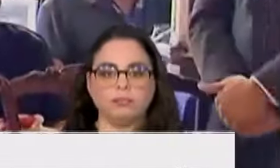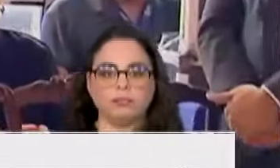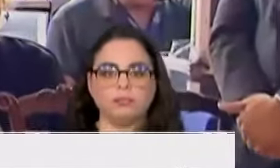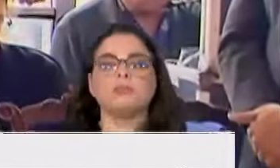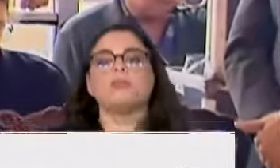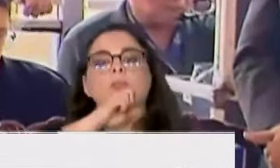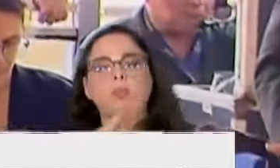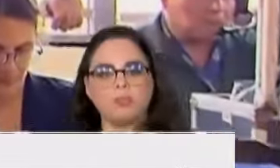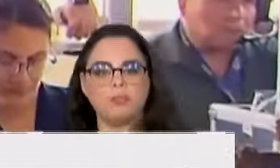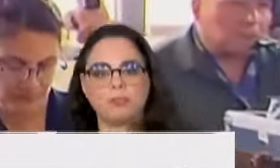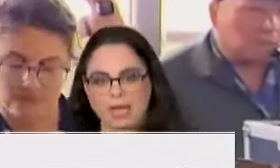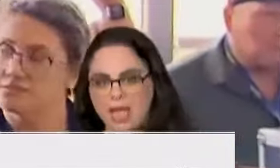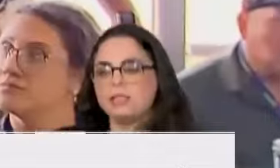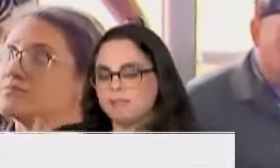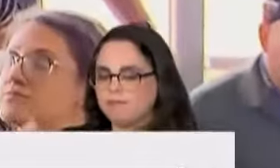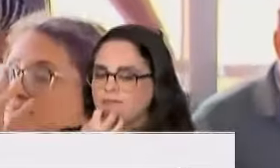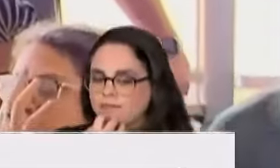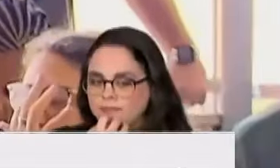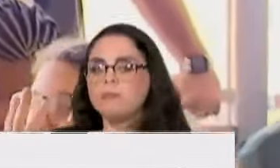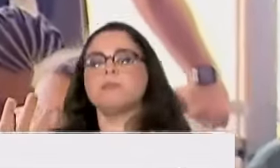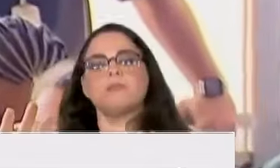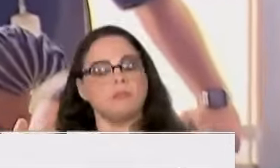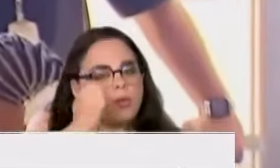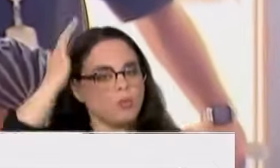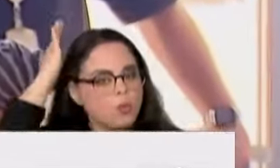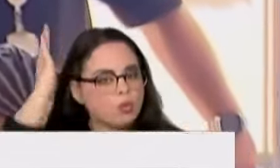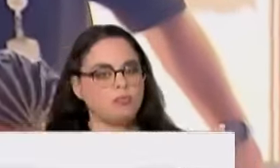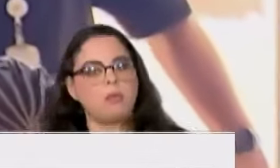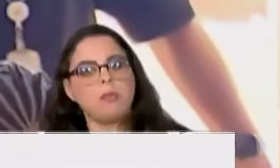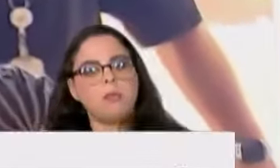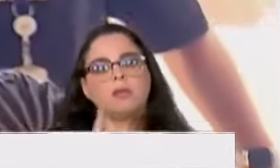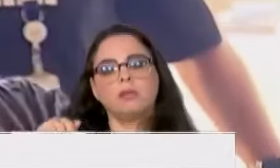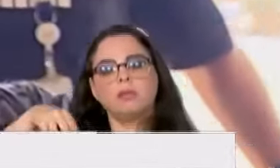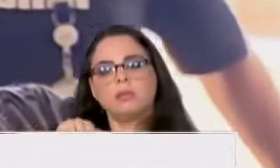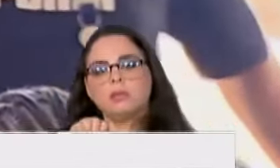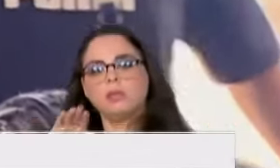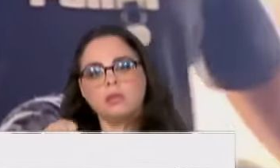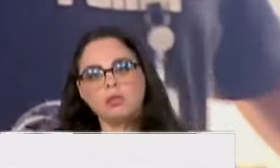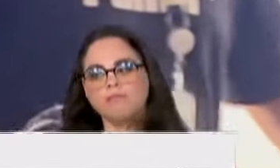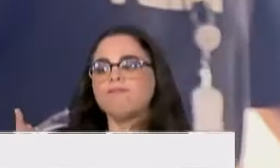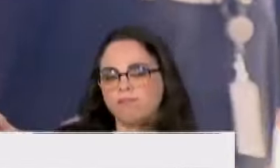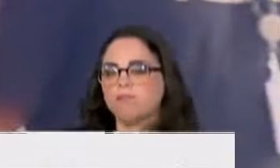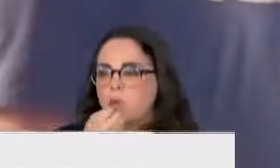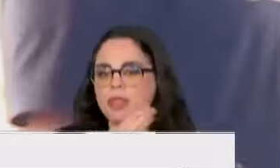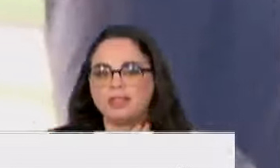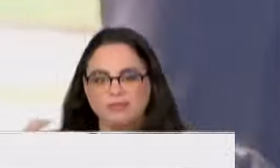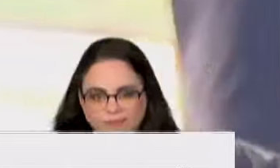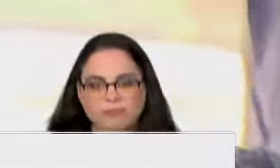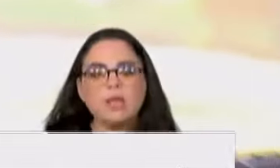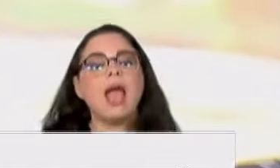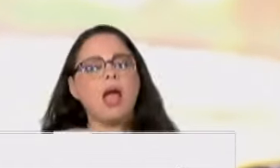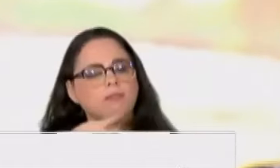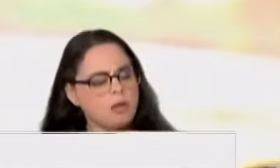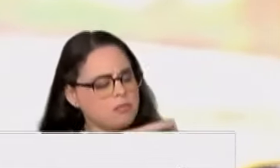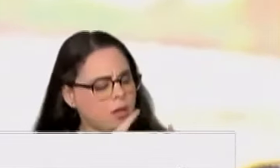Boa tarde, ministro, chanceler Mauro Vieira. Boa tarde, ministro Demúcio, comandante Damasceno. Essa operação que está sendo